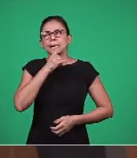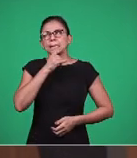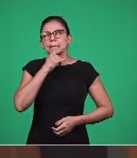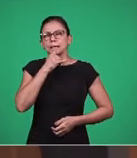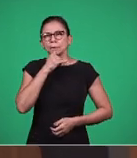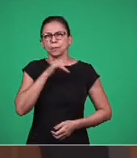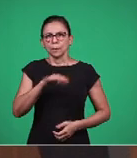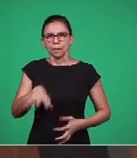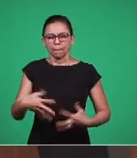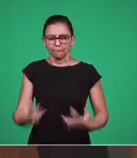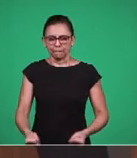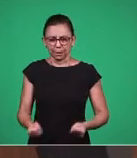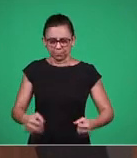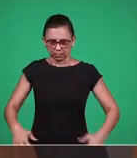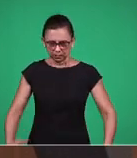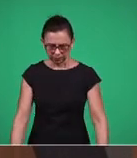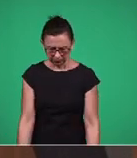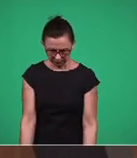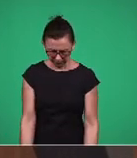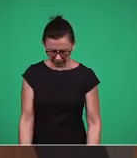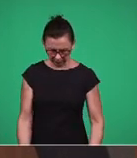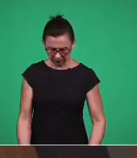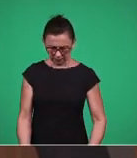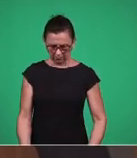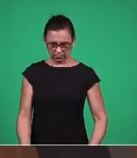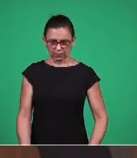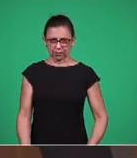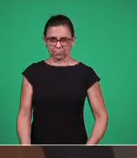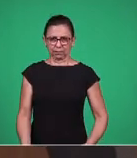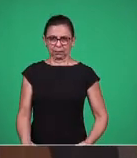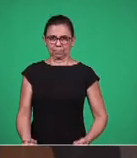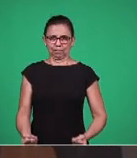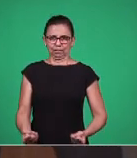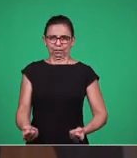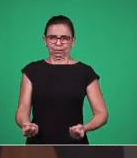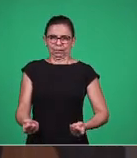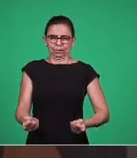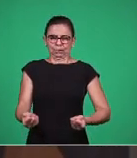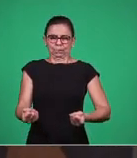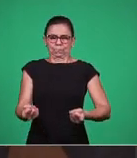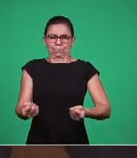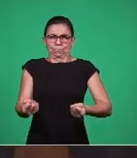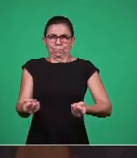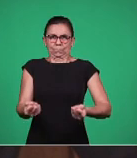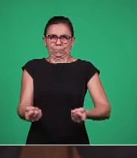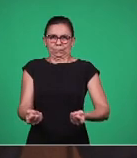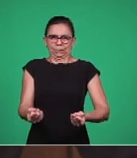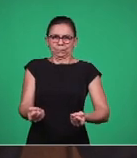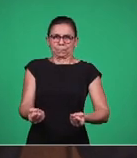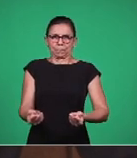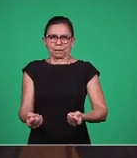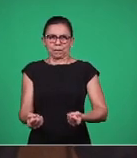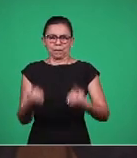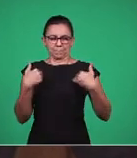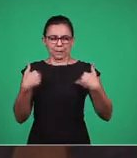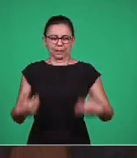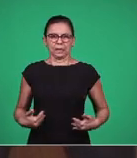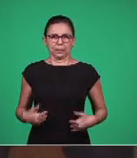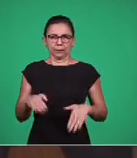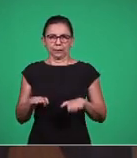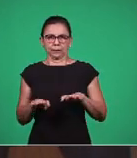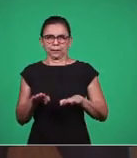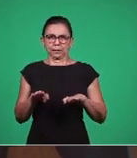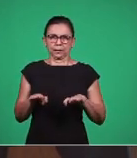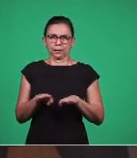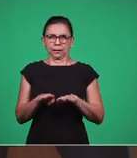vai levantar, o seu corpo tem que estar dentro de um centro de gravidade, onde toda a carga vai para um